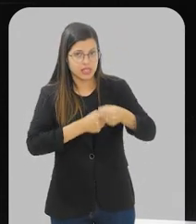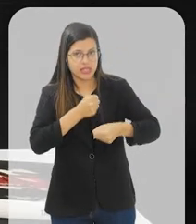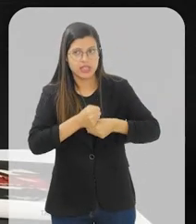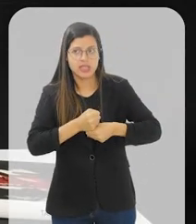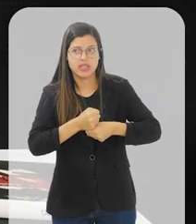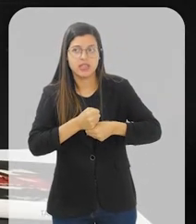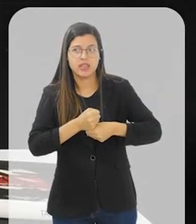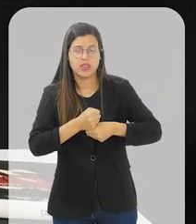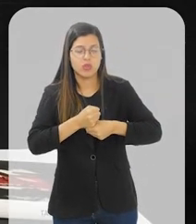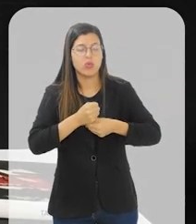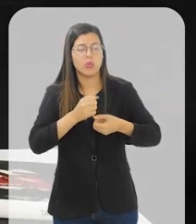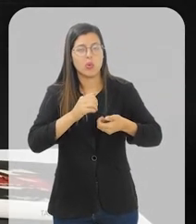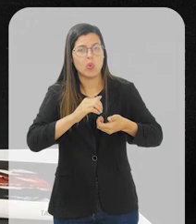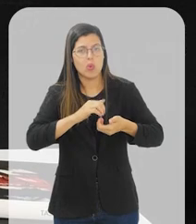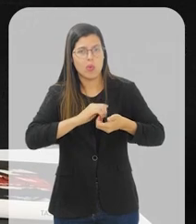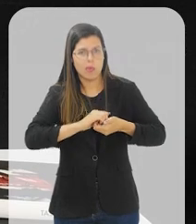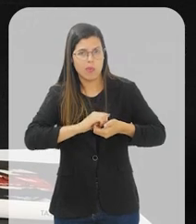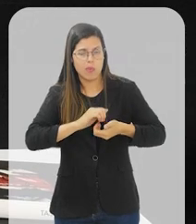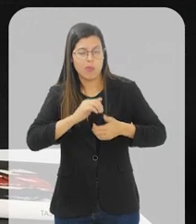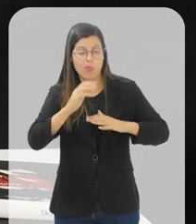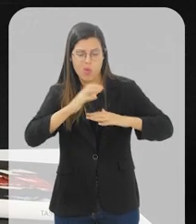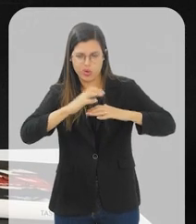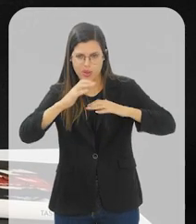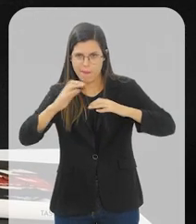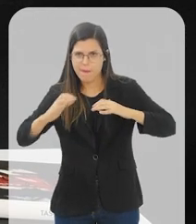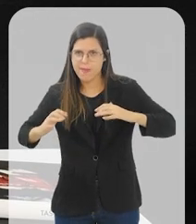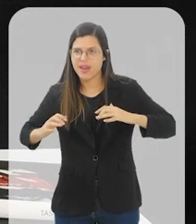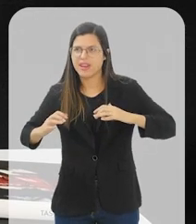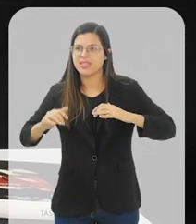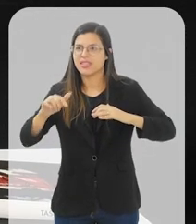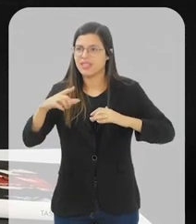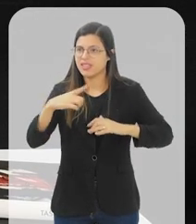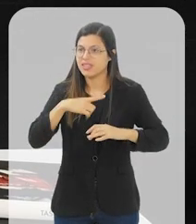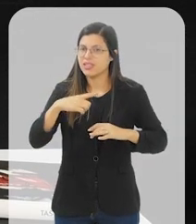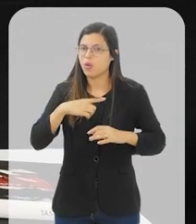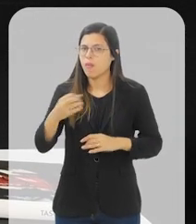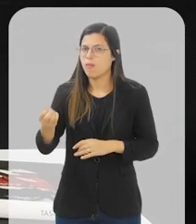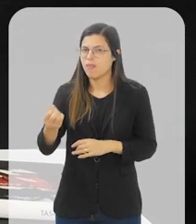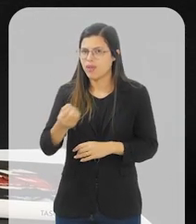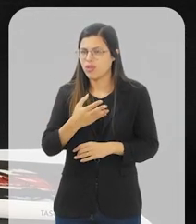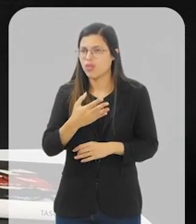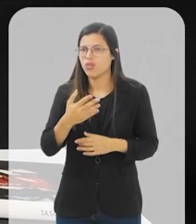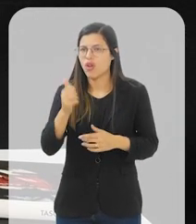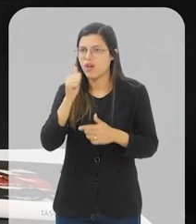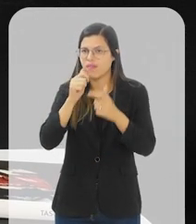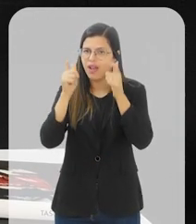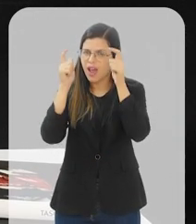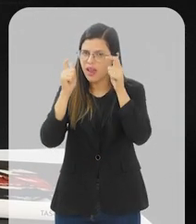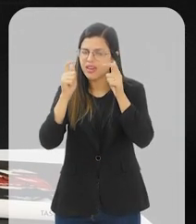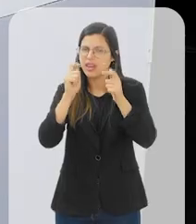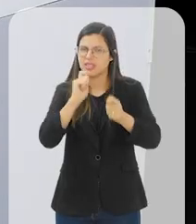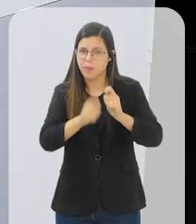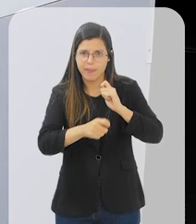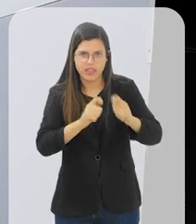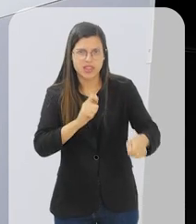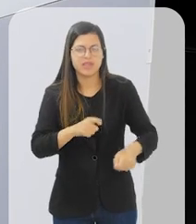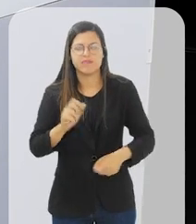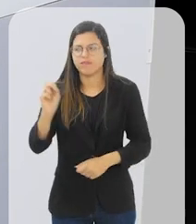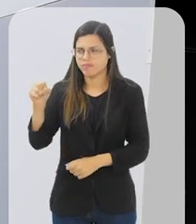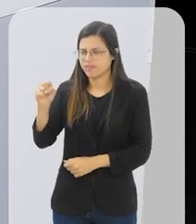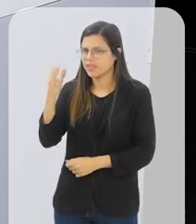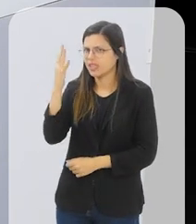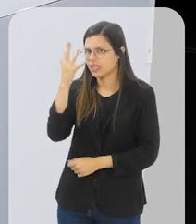da Pedra, né, Carnaval 2025, está com nova rainha de bateria, né? Tá. Andréia Andrade, né? Está chegando agora. Né? Lindíssima,